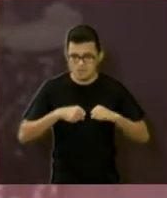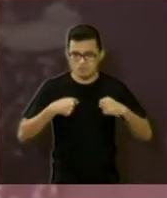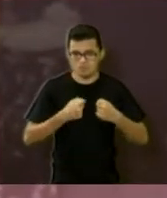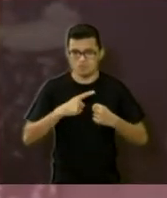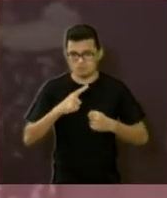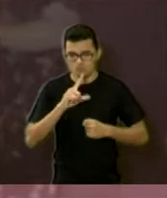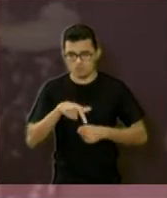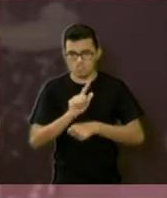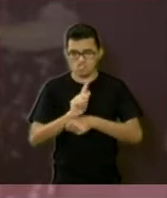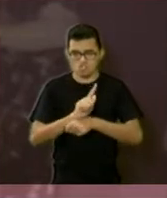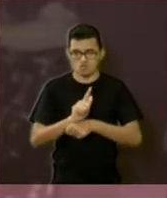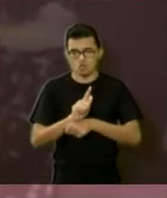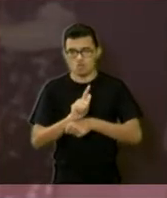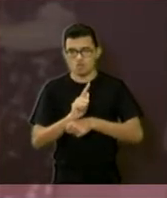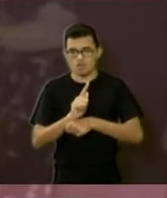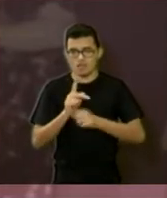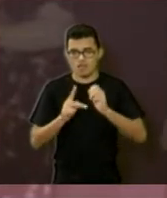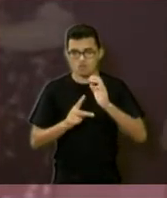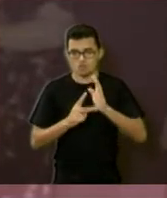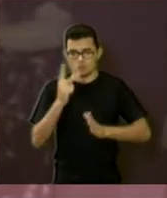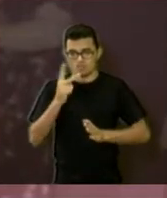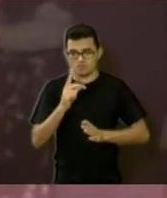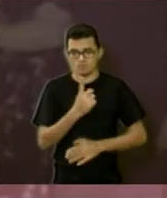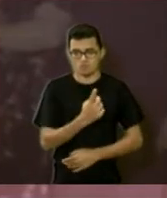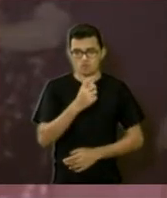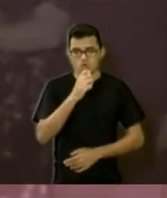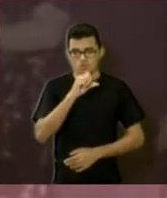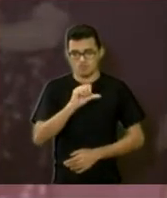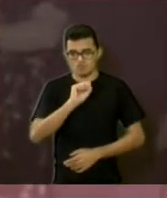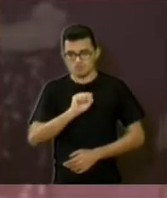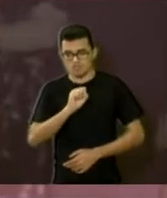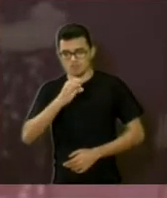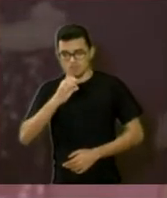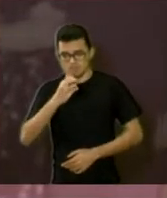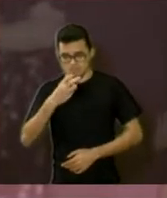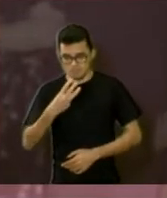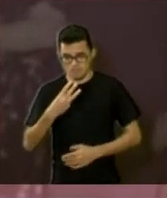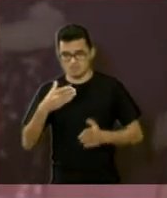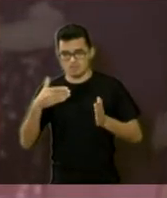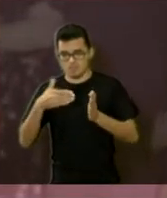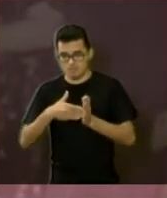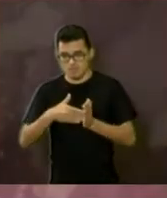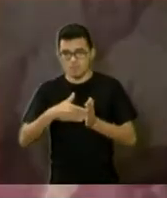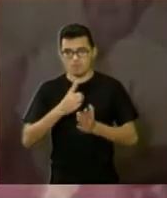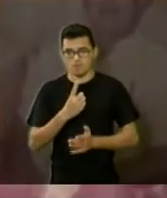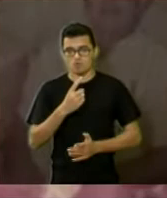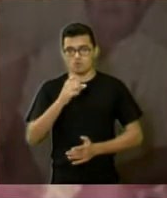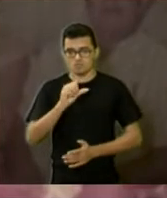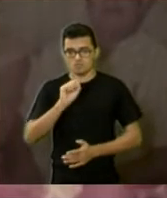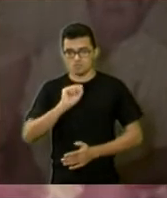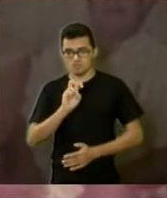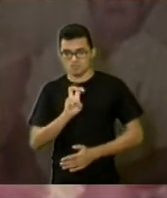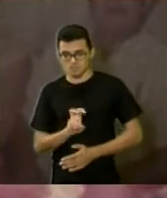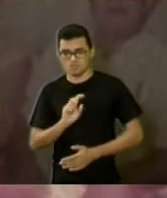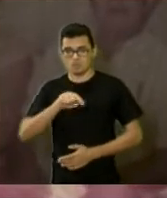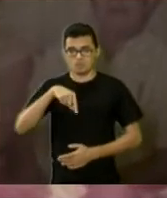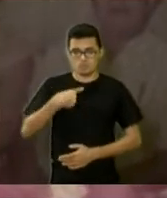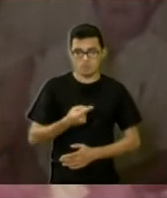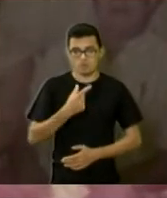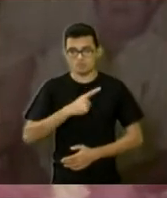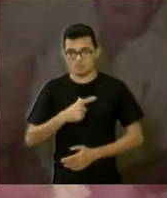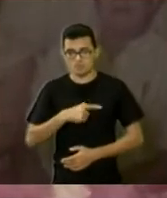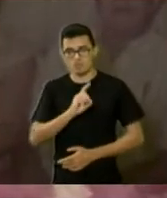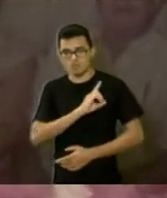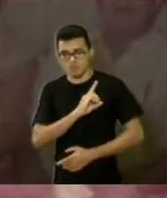consecutivas, de 1983 a 1985. Em seguida, ocupou a função de delegado